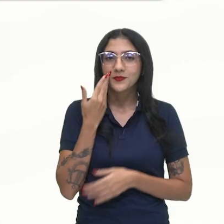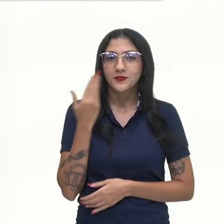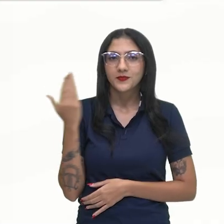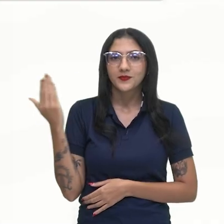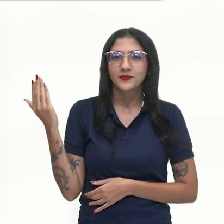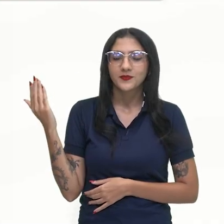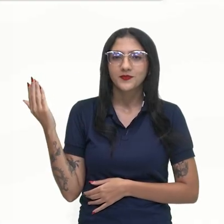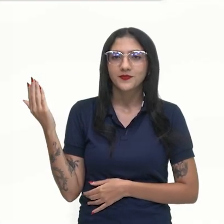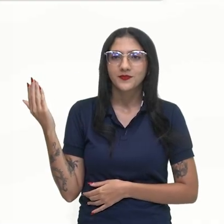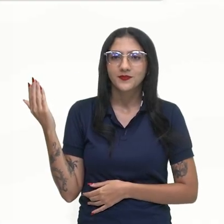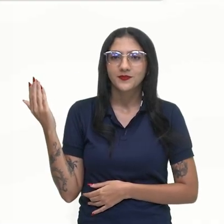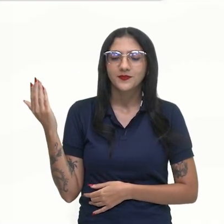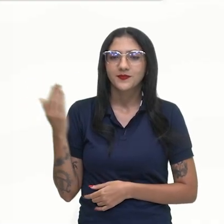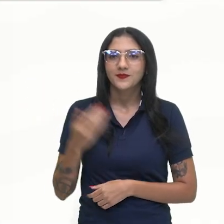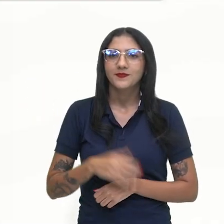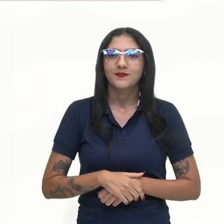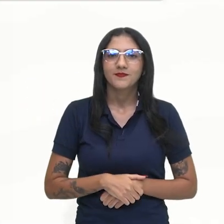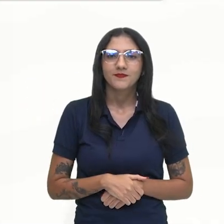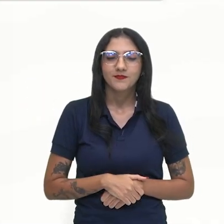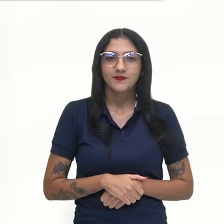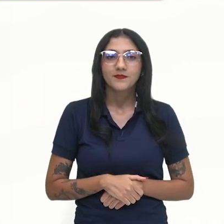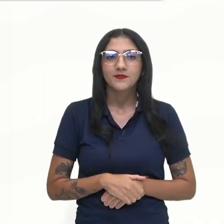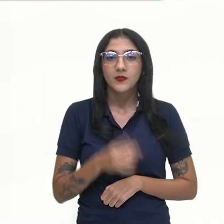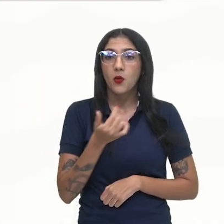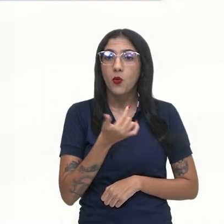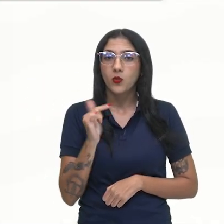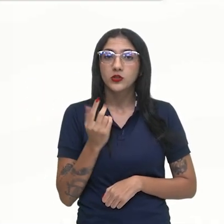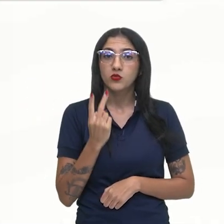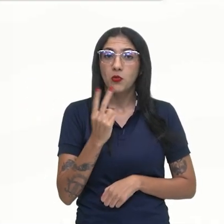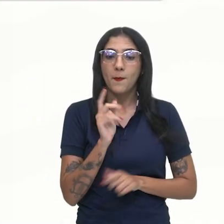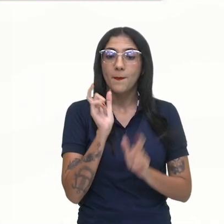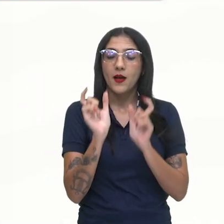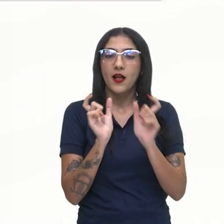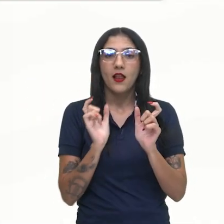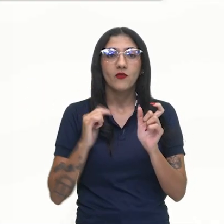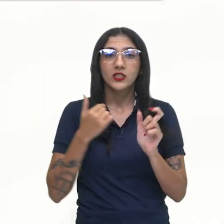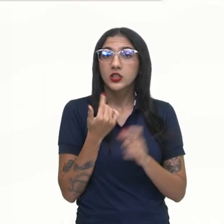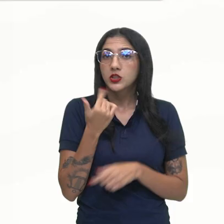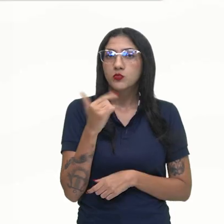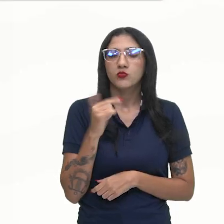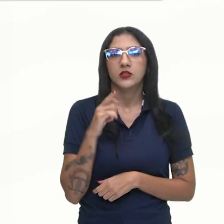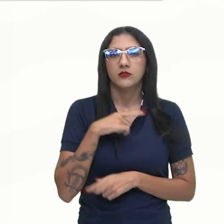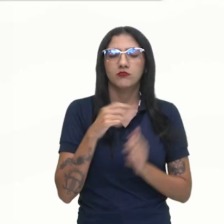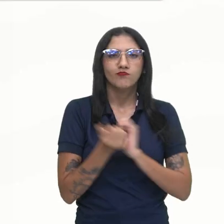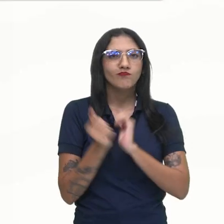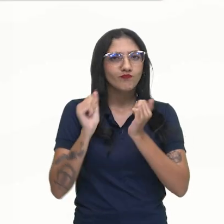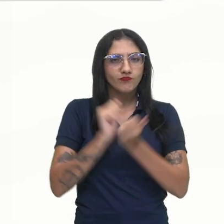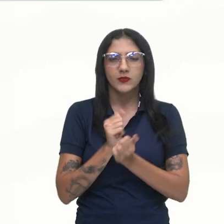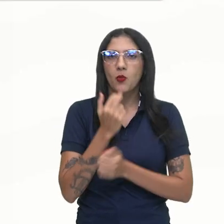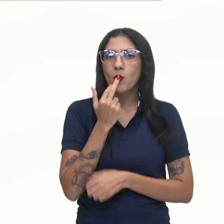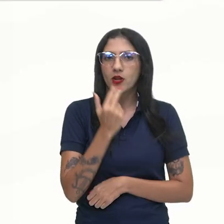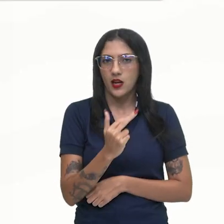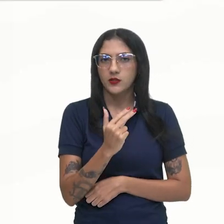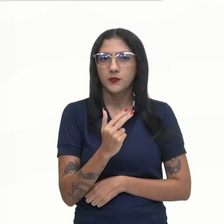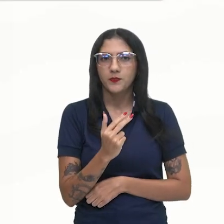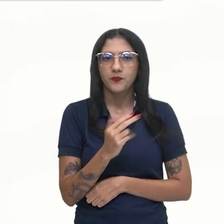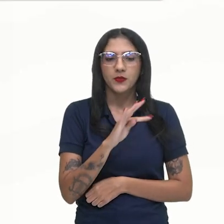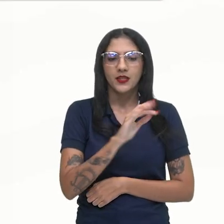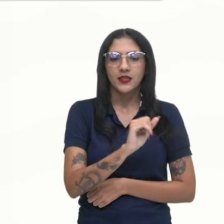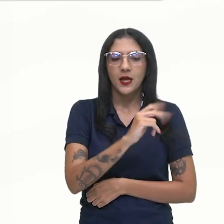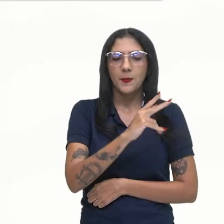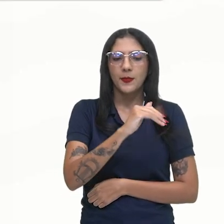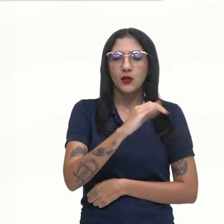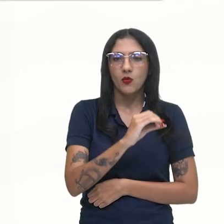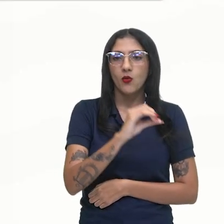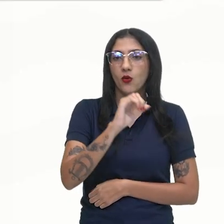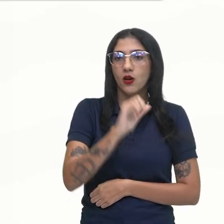Tapioca with tucumã. Olha, mais de duas palavras que a gente não traduz, ok? Para a língua inglesa. Tapioca é